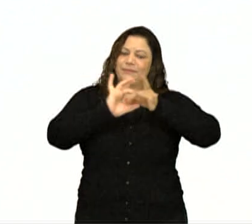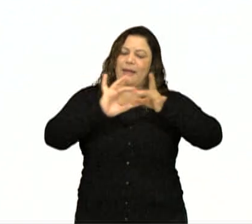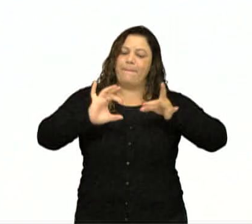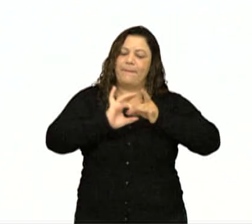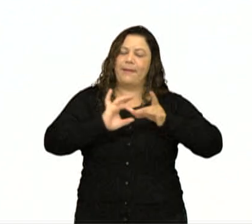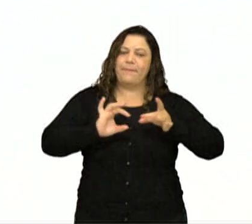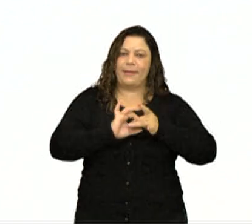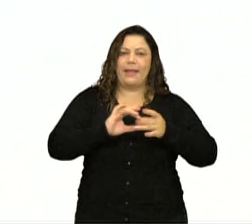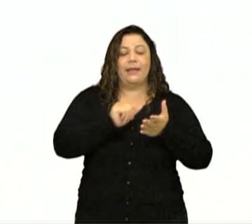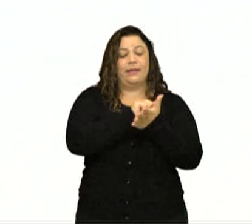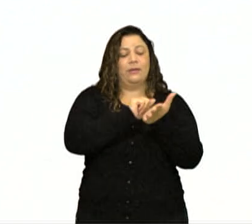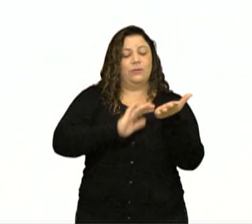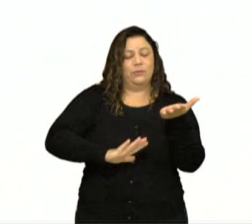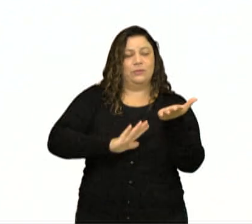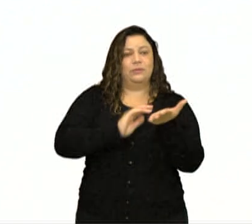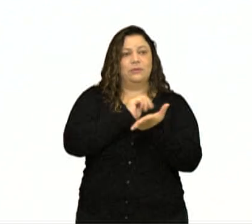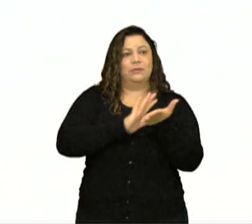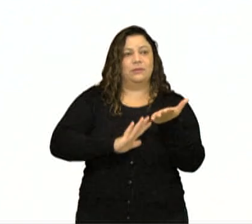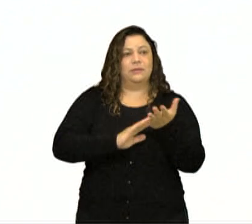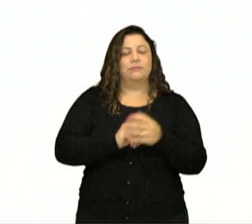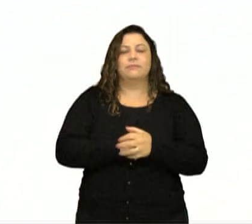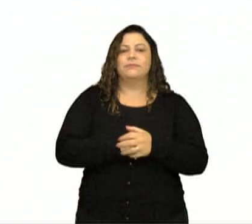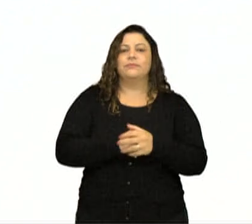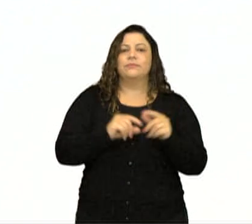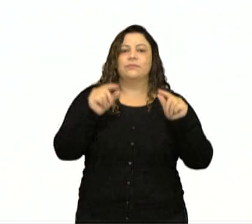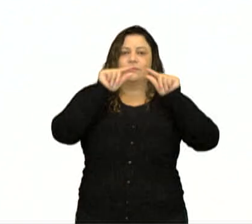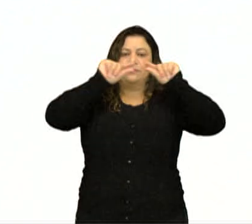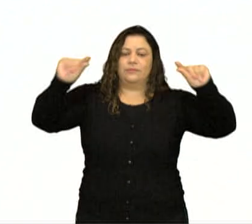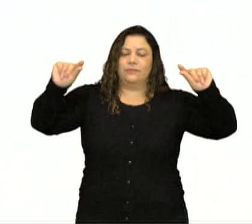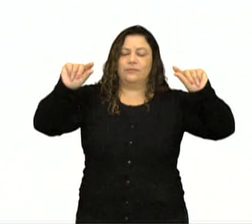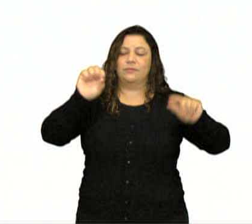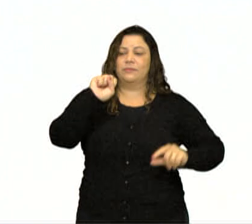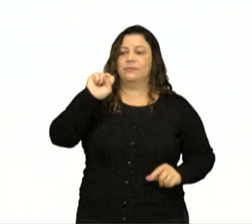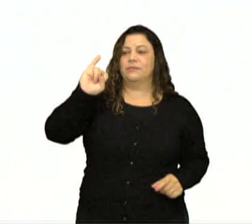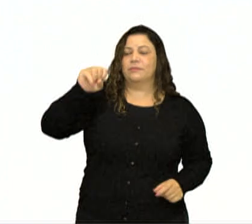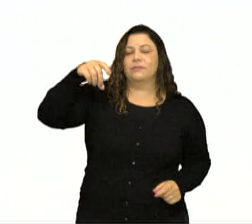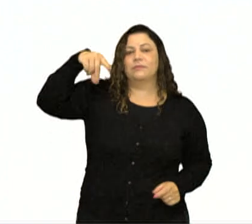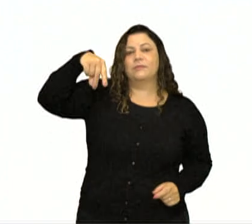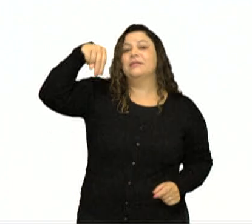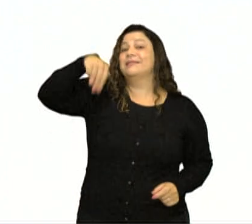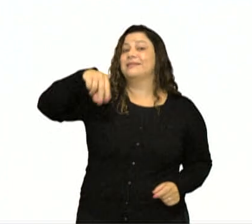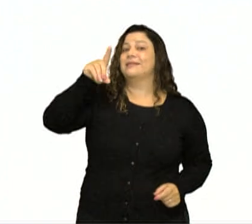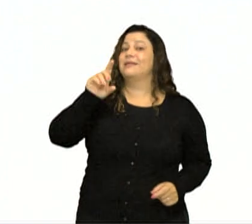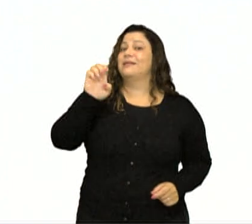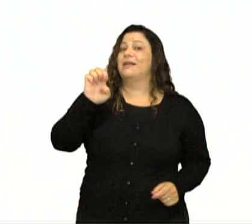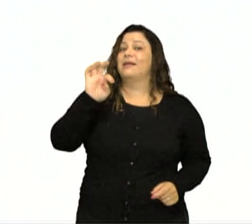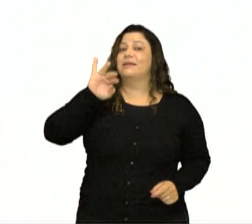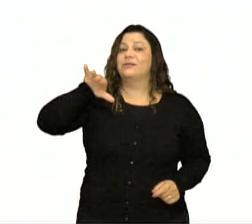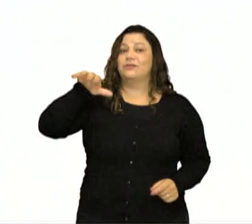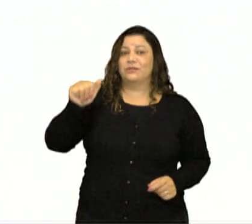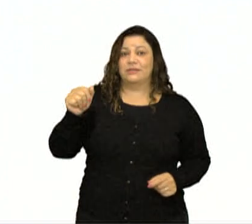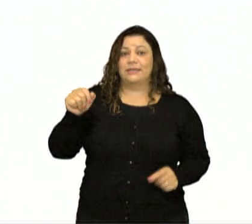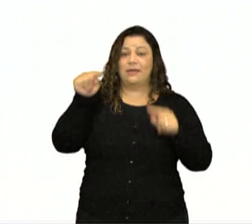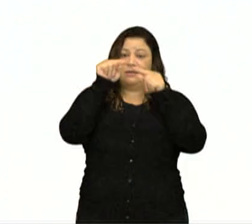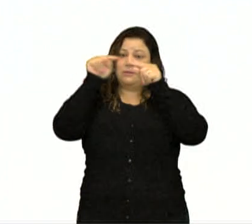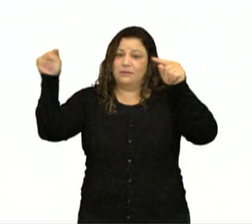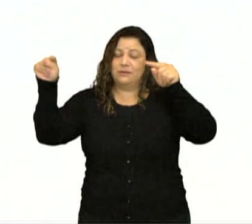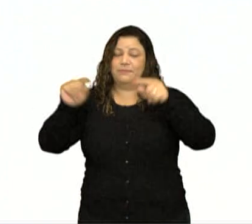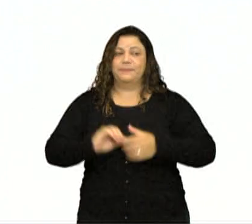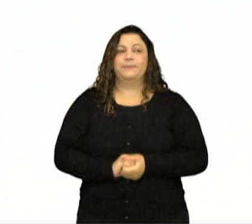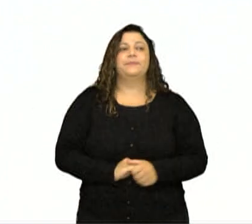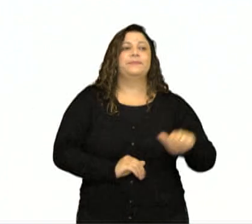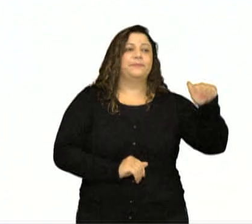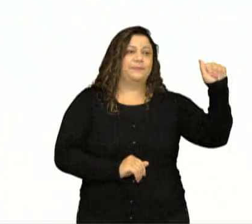um exercício. Classifique as orações coordenadas sindéticas. Repare que elas estão destacadas. Letra A.